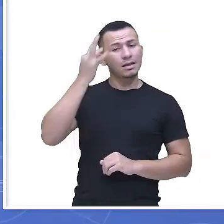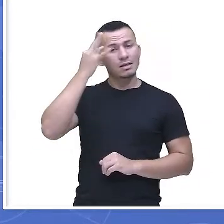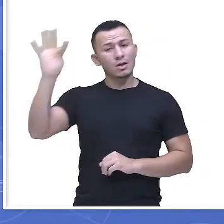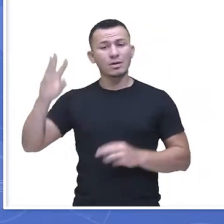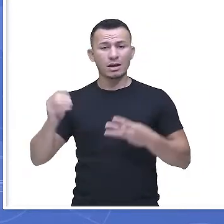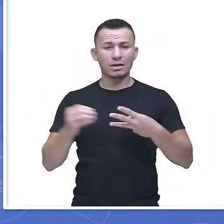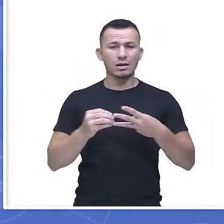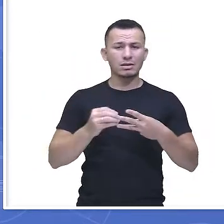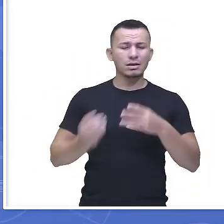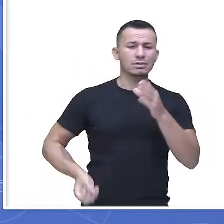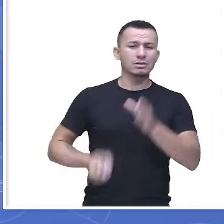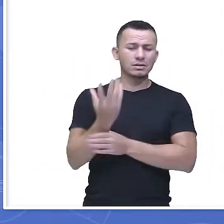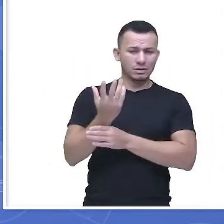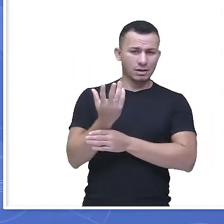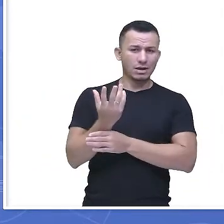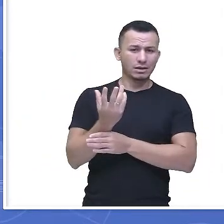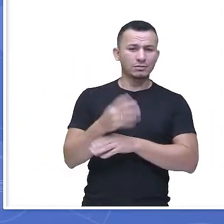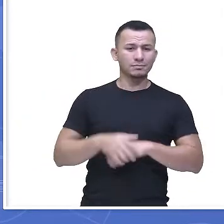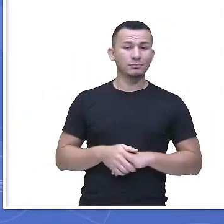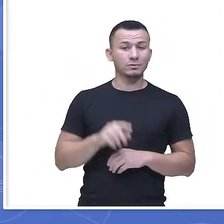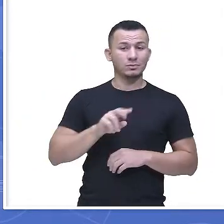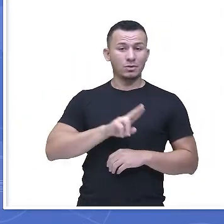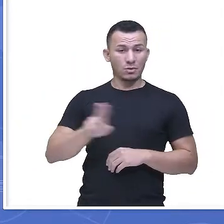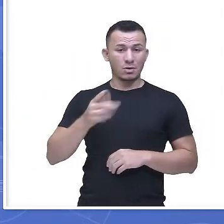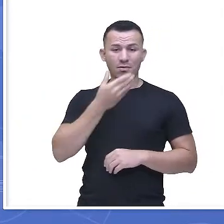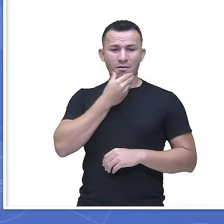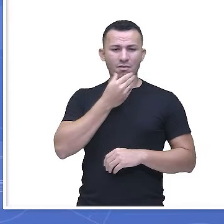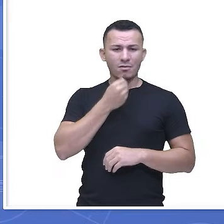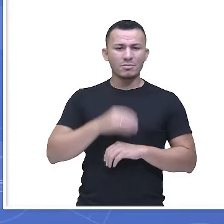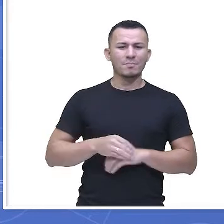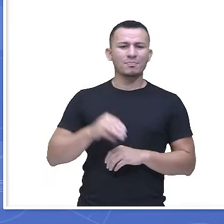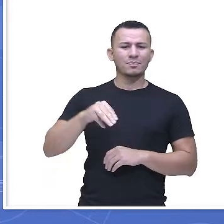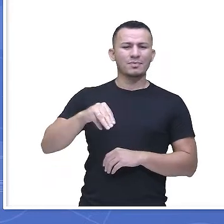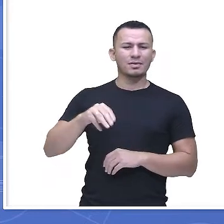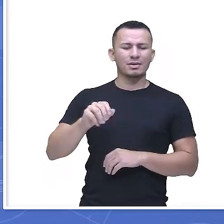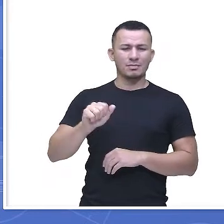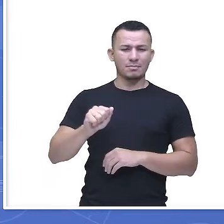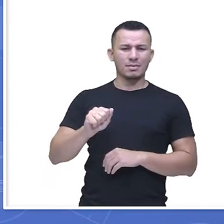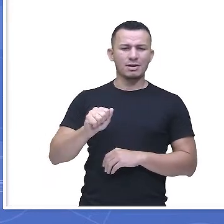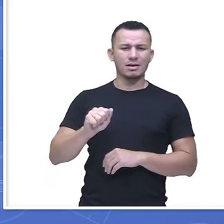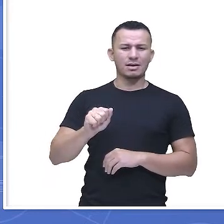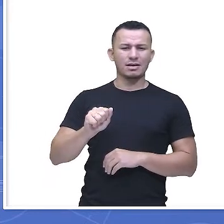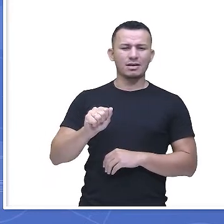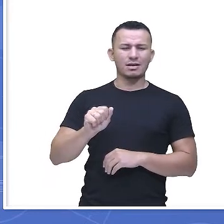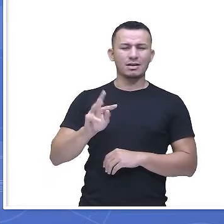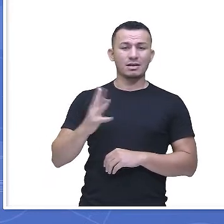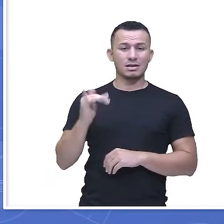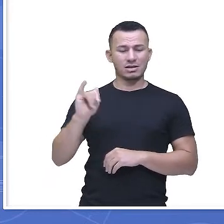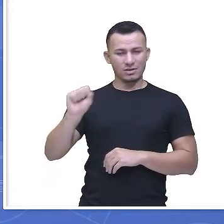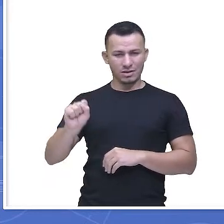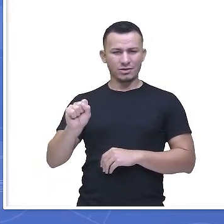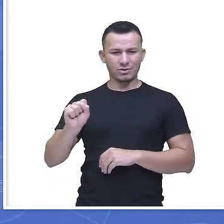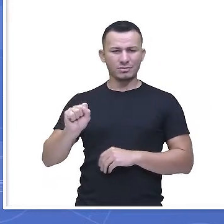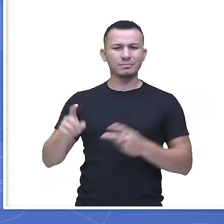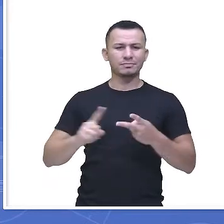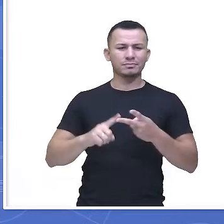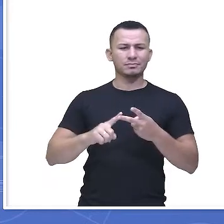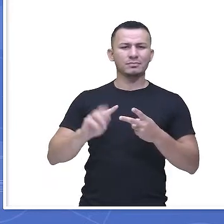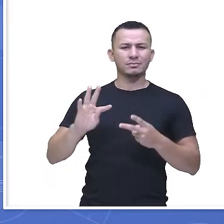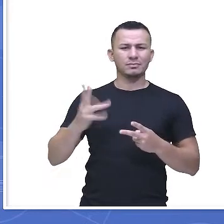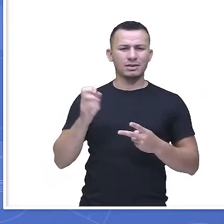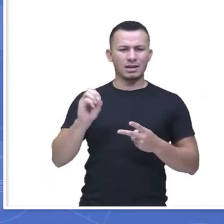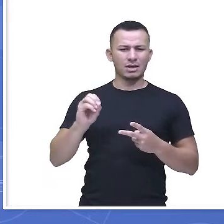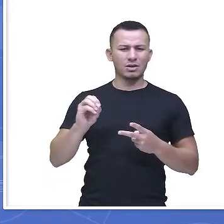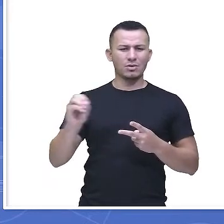celular foi criada por Matthias Schleiden, Theodor Schauder e afirma que todos os